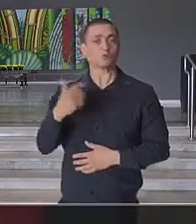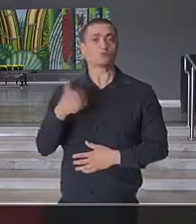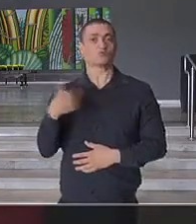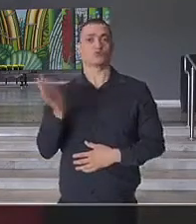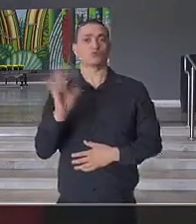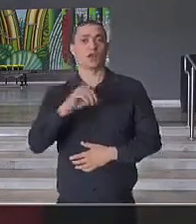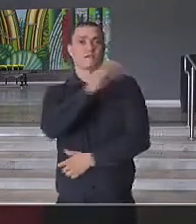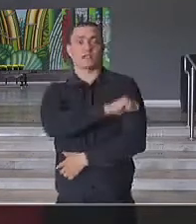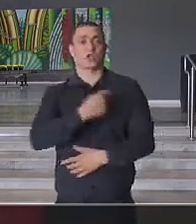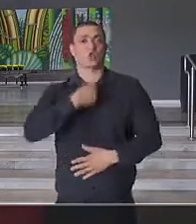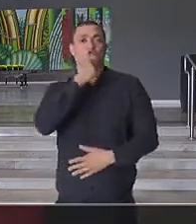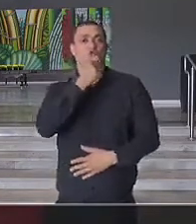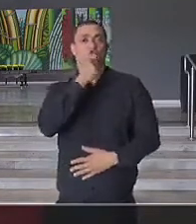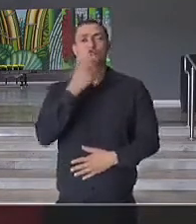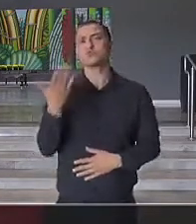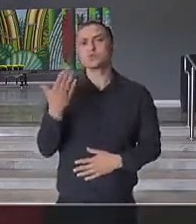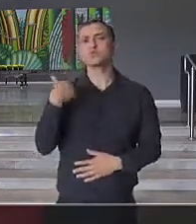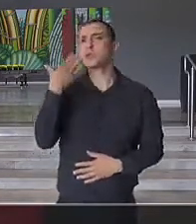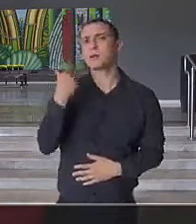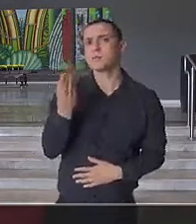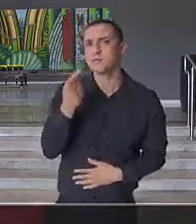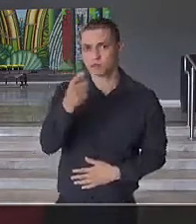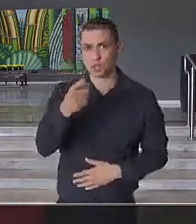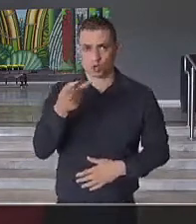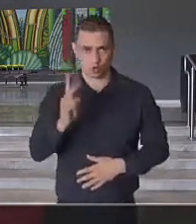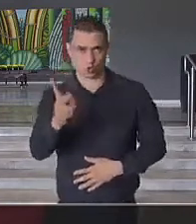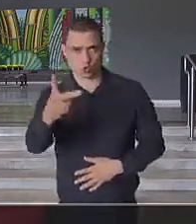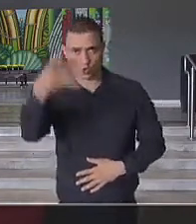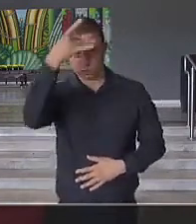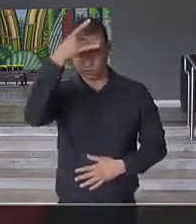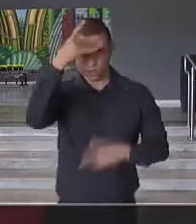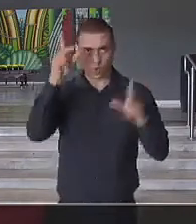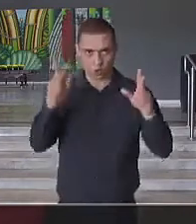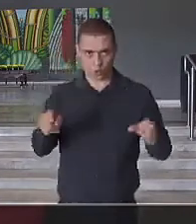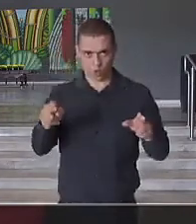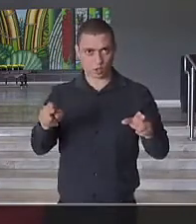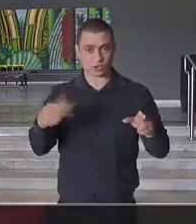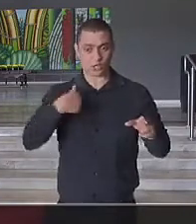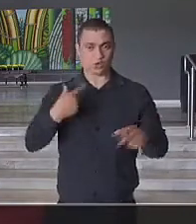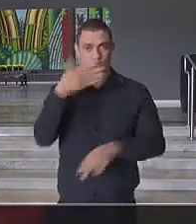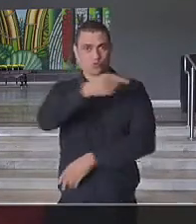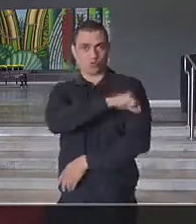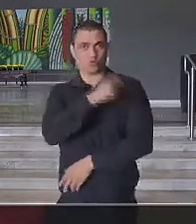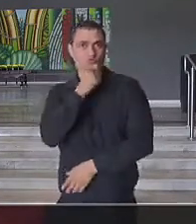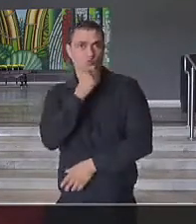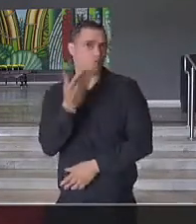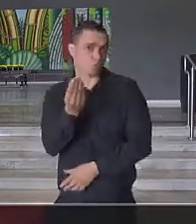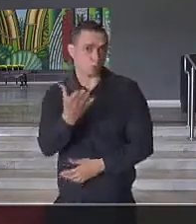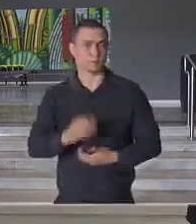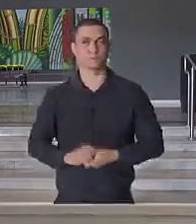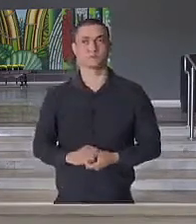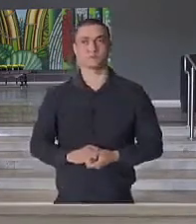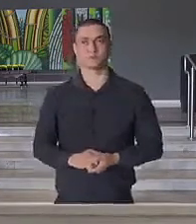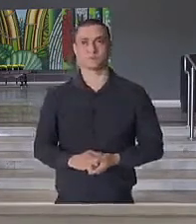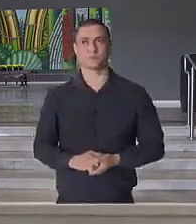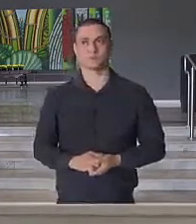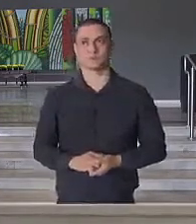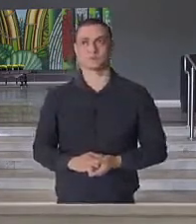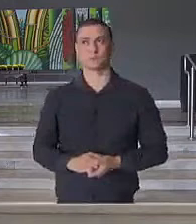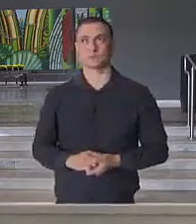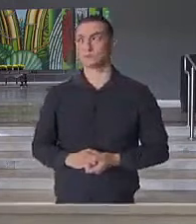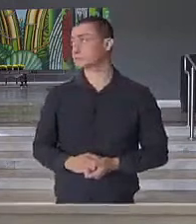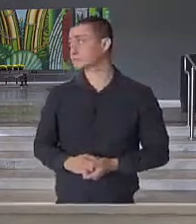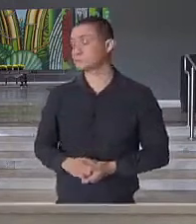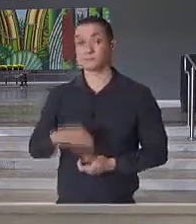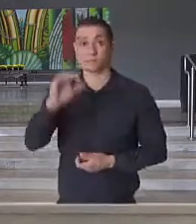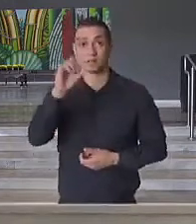ele não tomou a vacina ainda. Eu gostaria de saber se o senhor continua com esse posicionamento, se ainda não foi imunizado. Adriana,